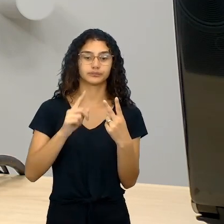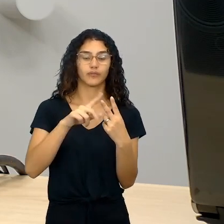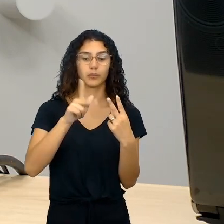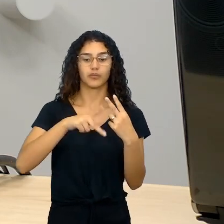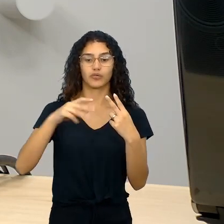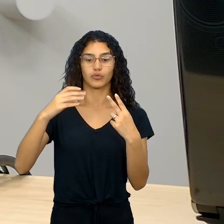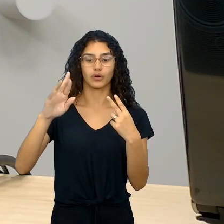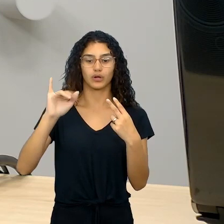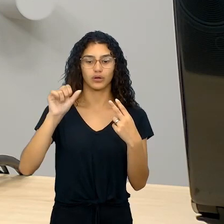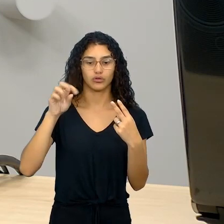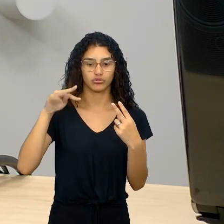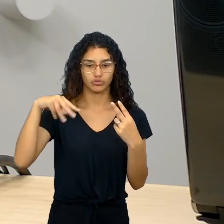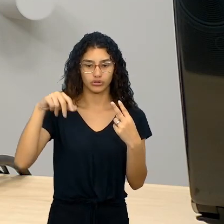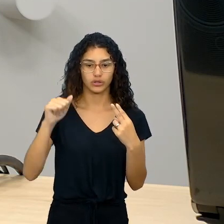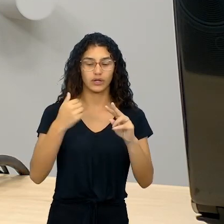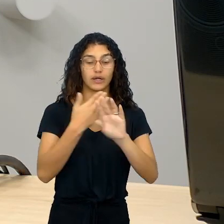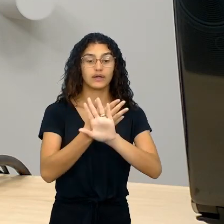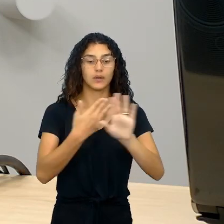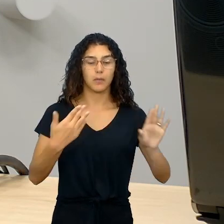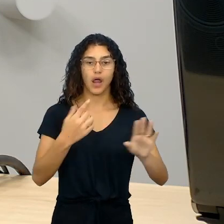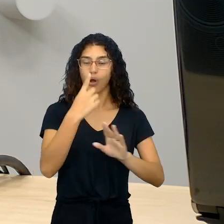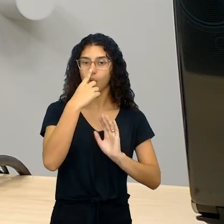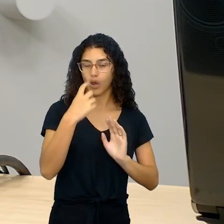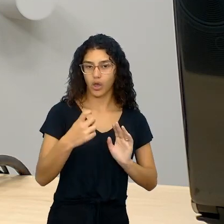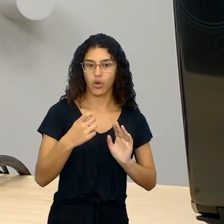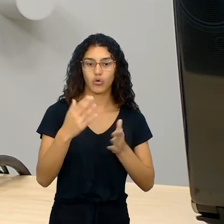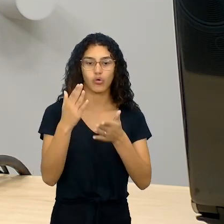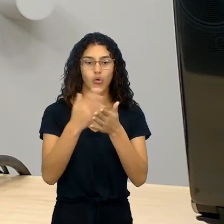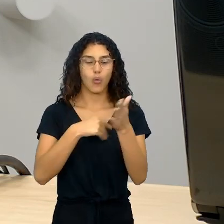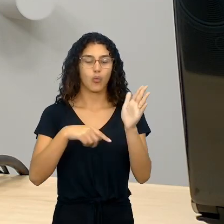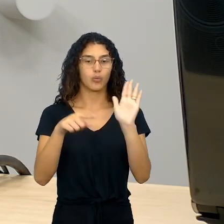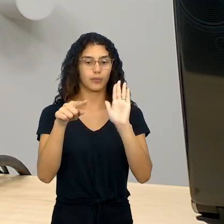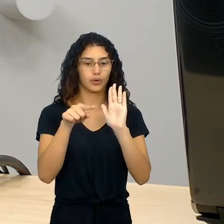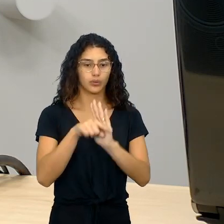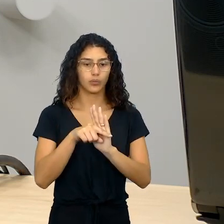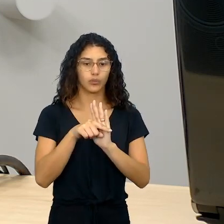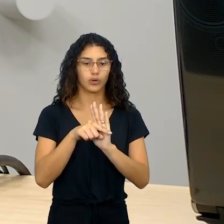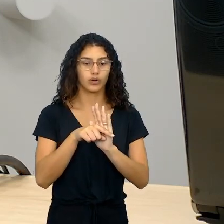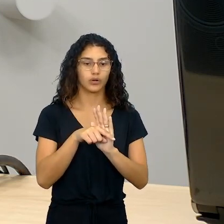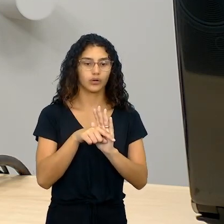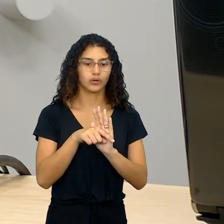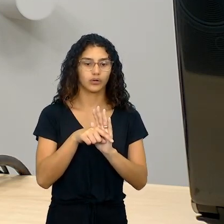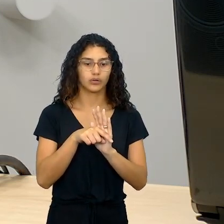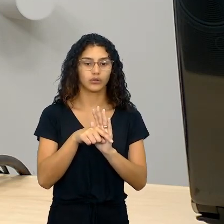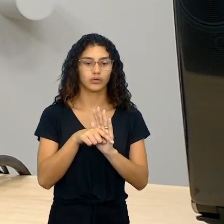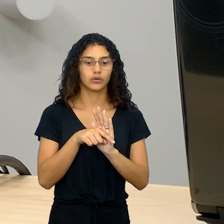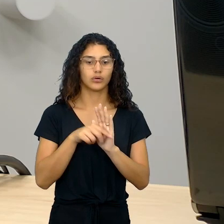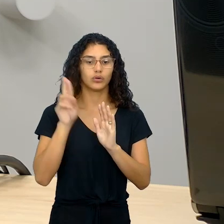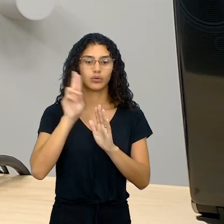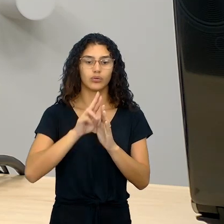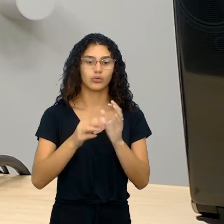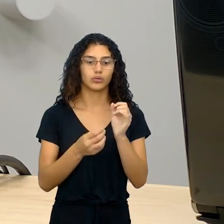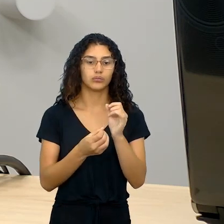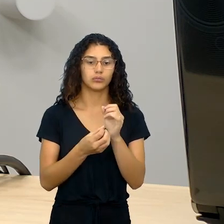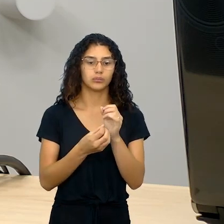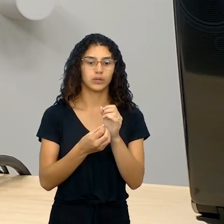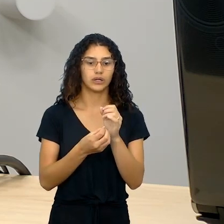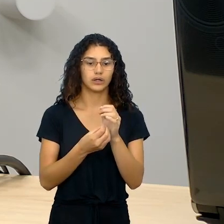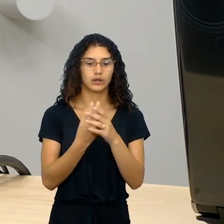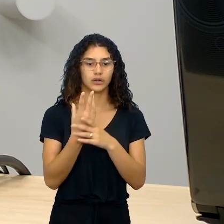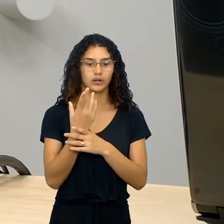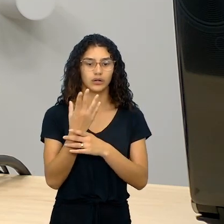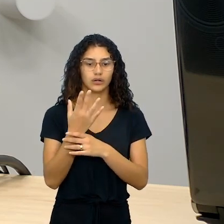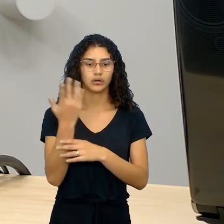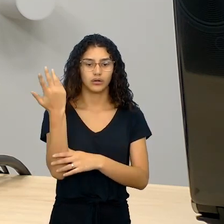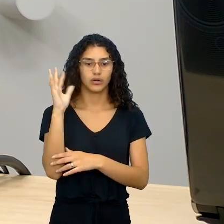Professora Cristina, separando o lixo, reduzindo o consumo, plantando árvores. Professora Adriana,